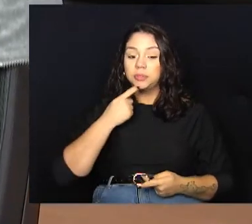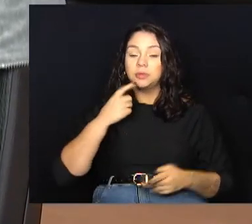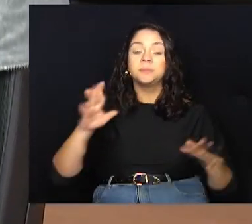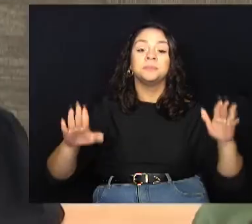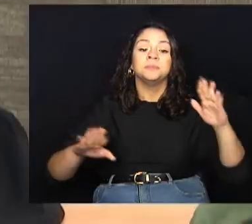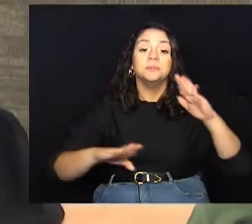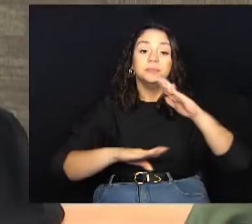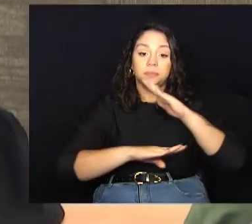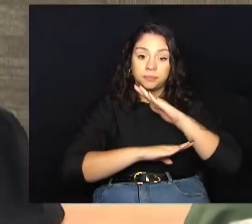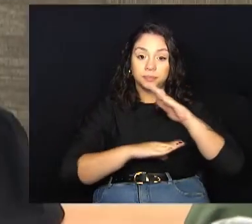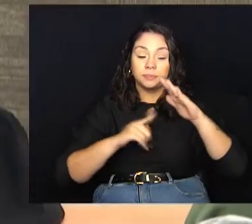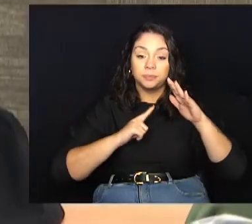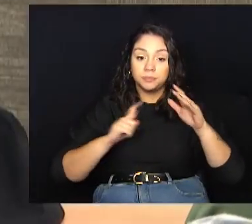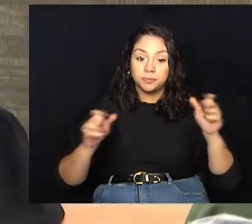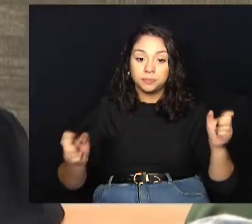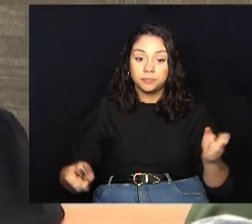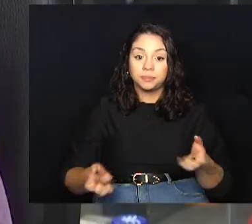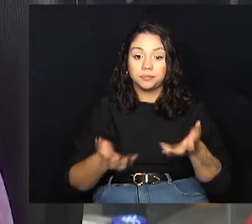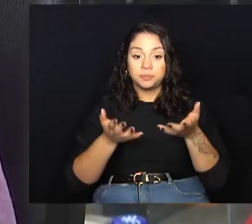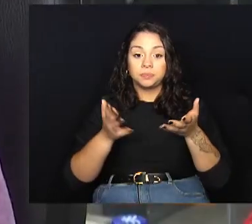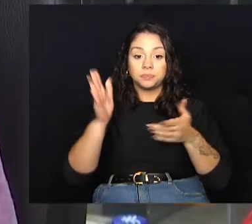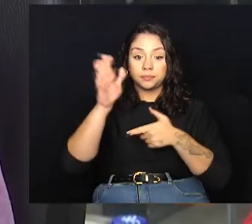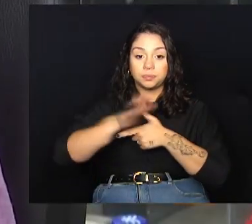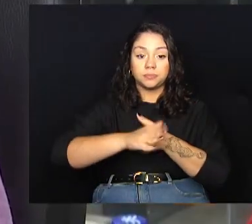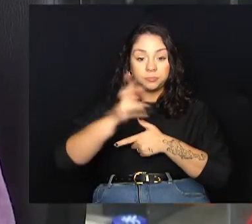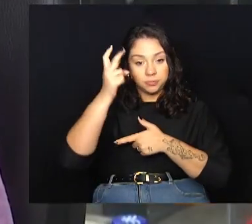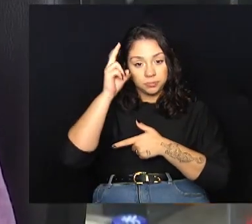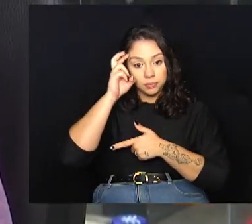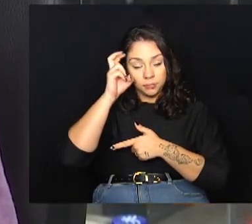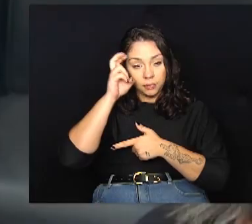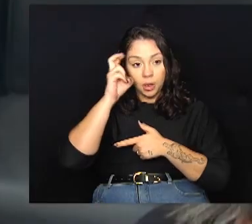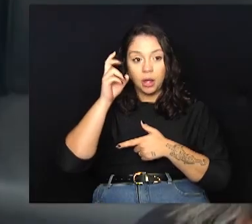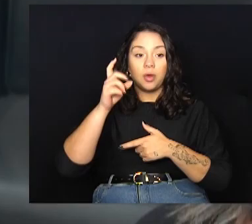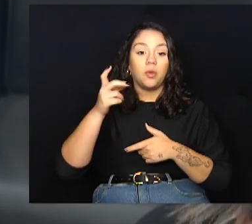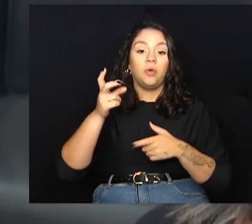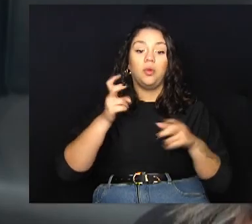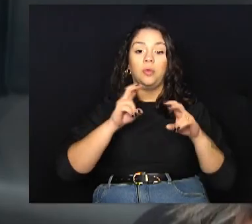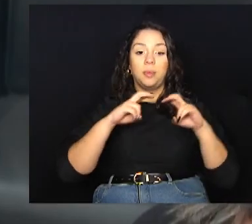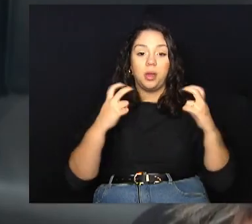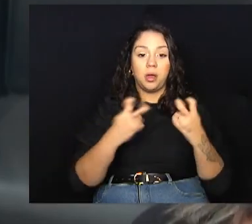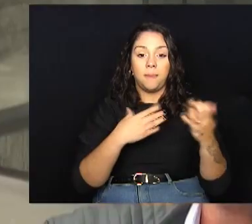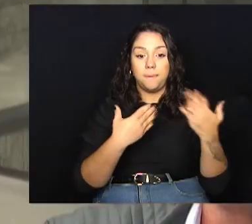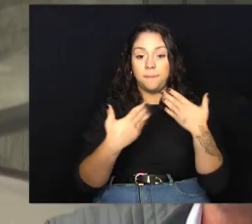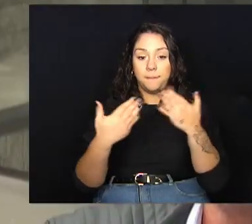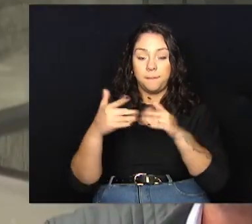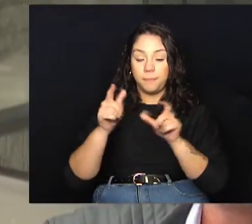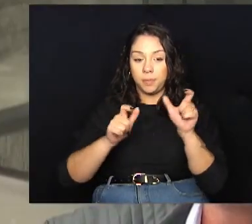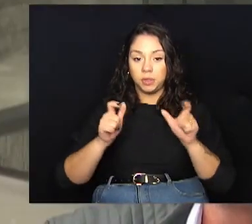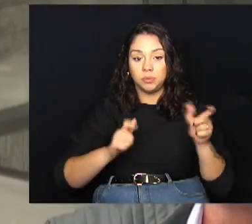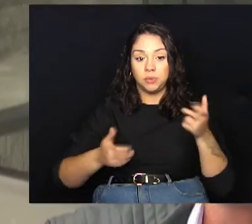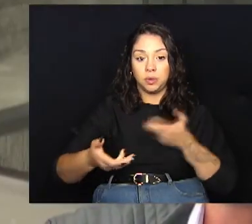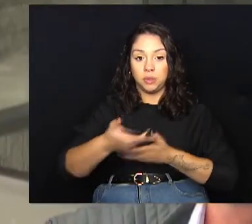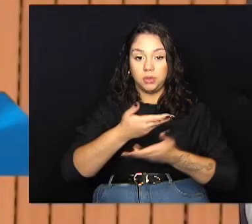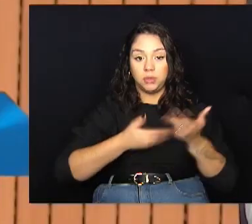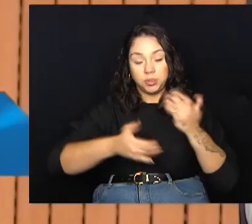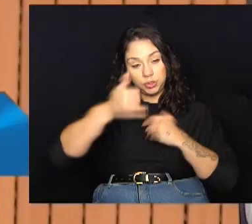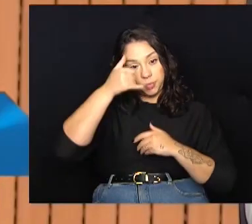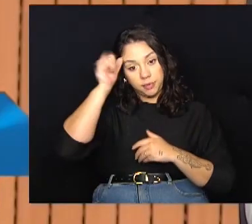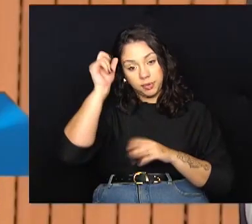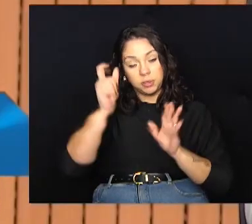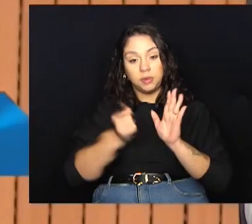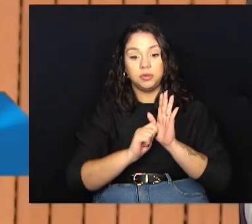municipal promoveu na tarde de quinta-feira uma roda de conversa com os atores envolvidos na prevenção às drogas